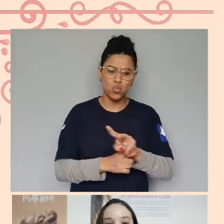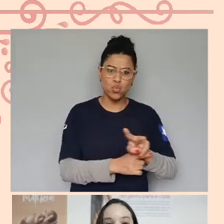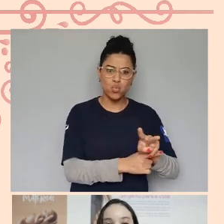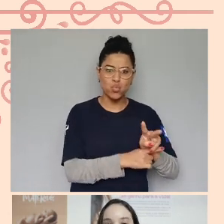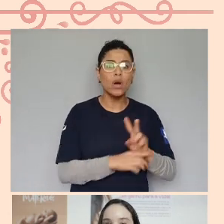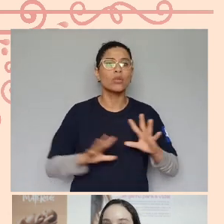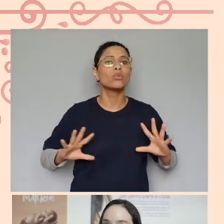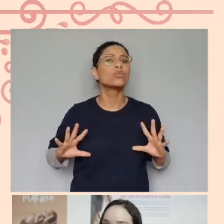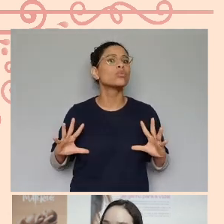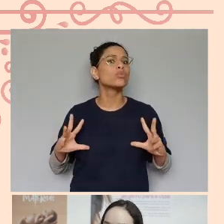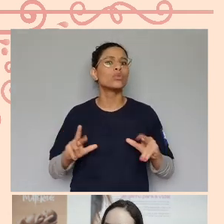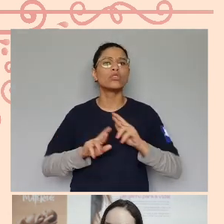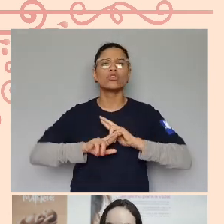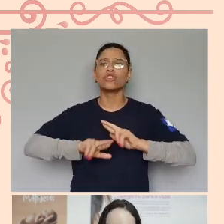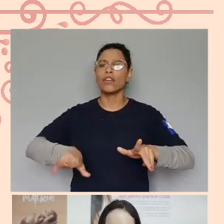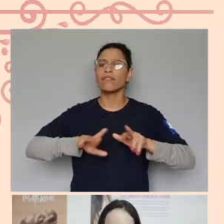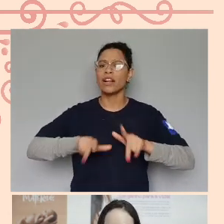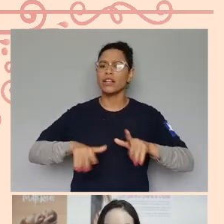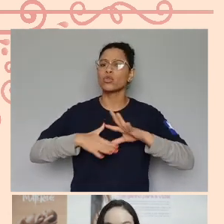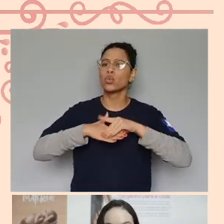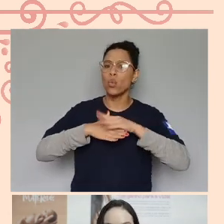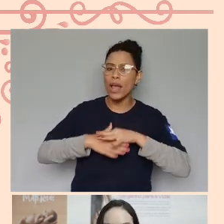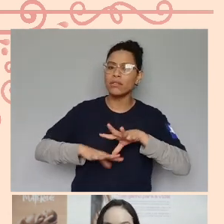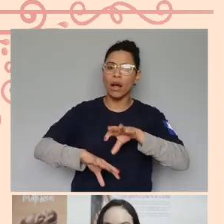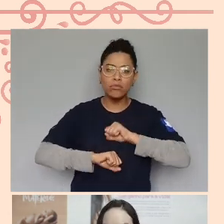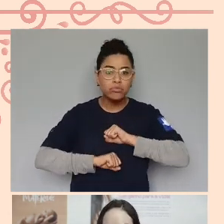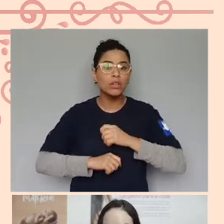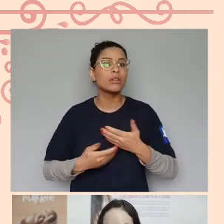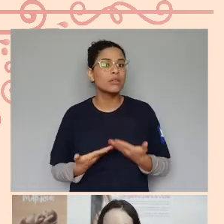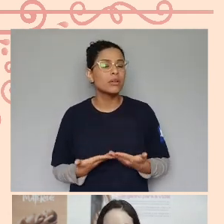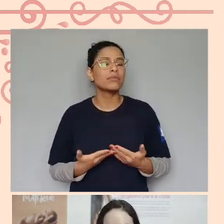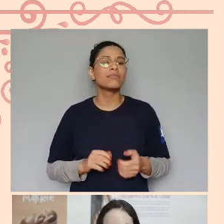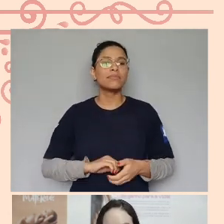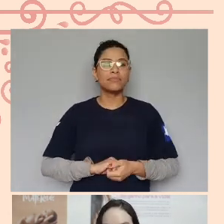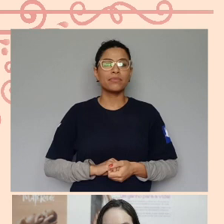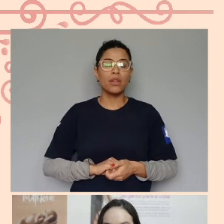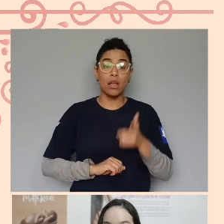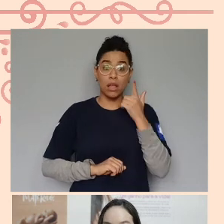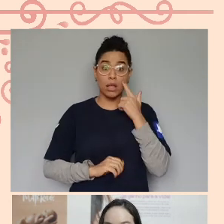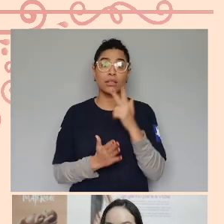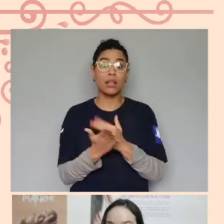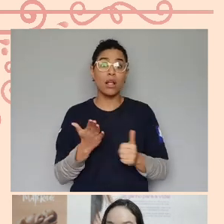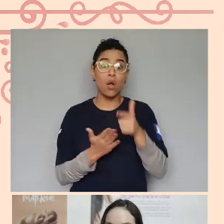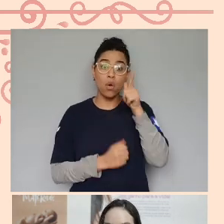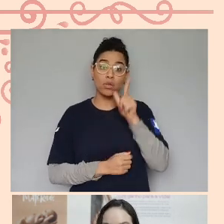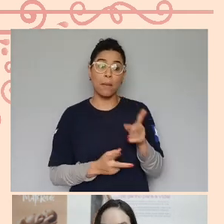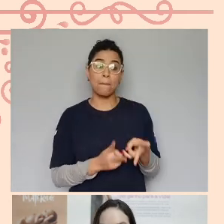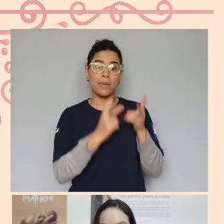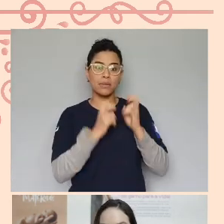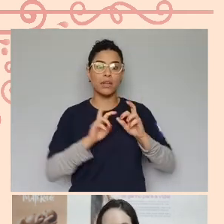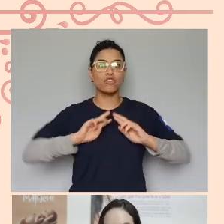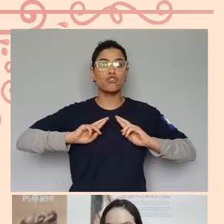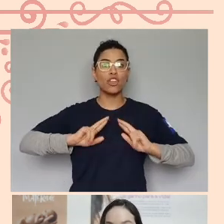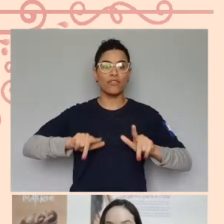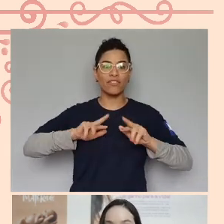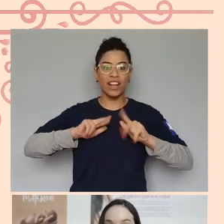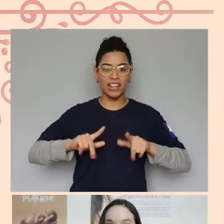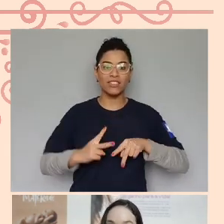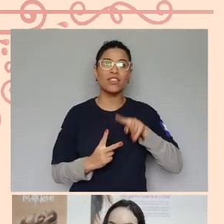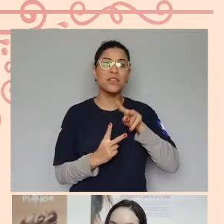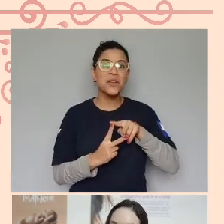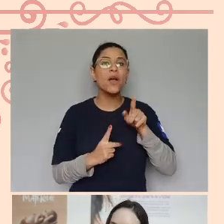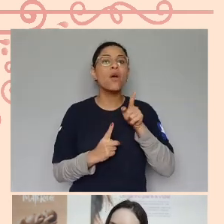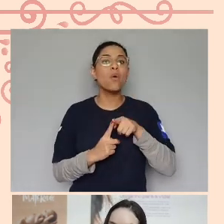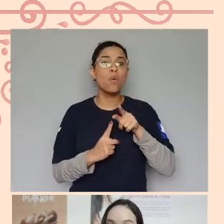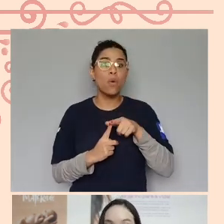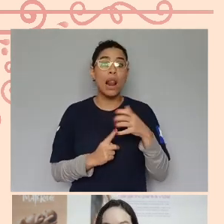imunológicos, vai proteger contra diversas infecções. Nessa figurinha, a gente consegue visualizar a principal diferença entre o